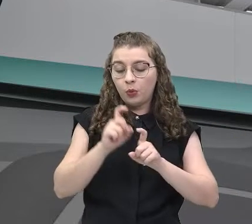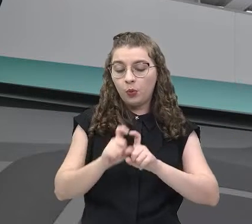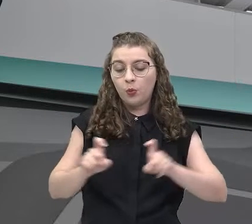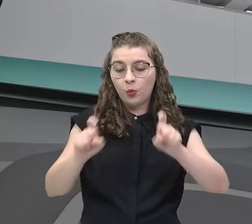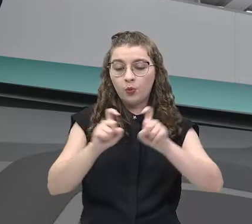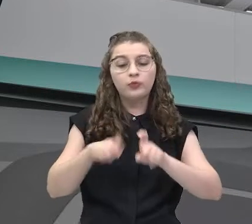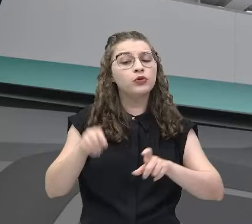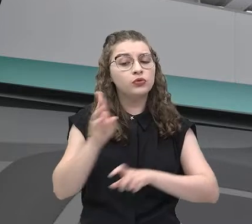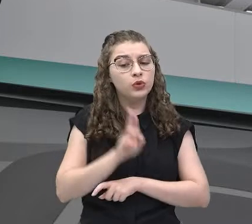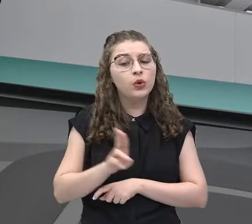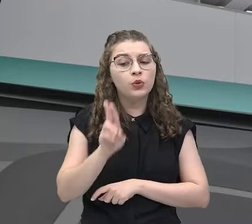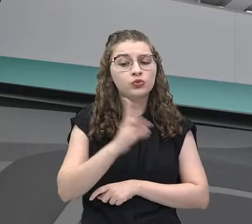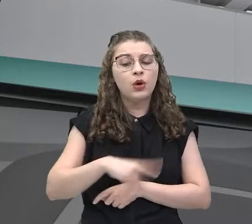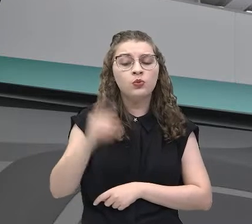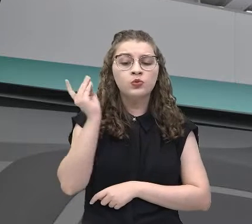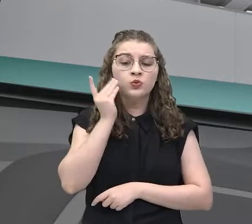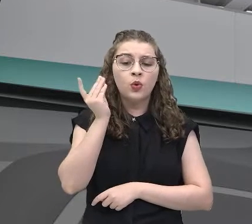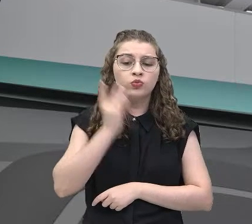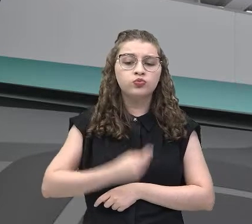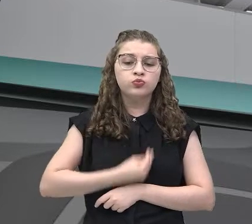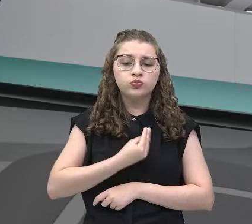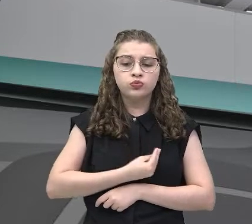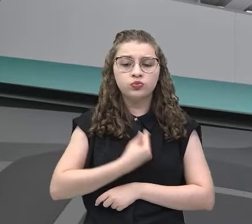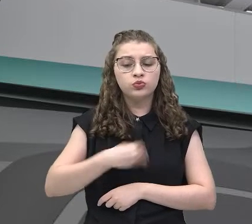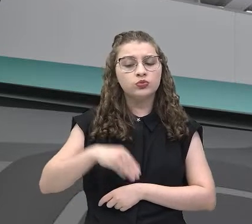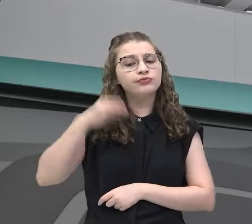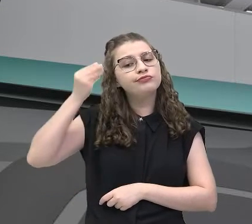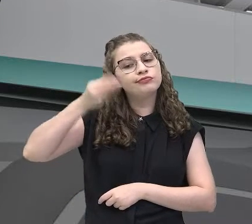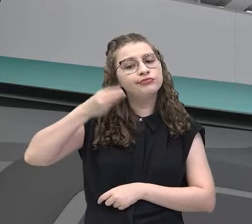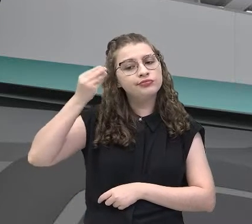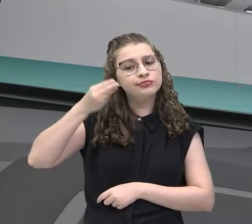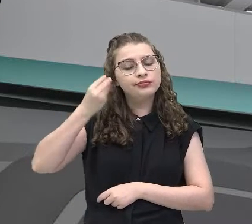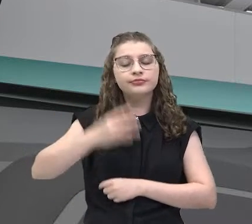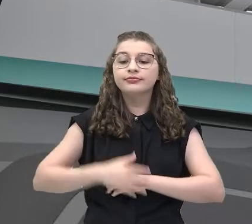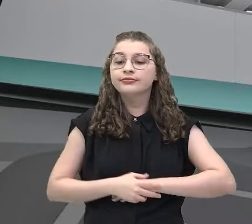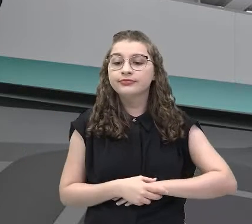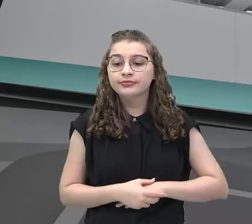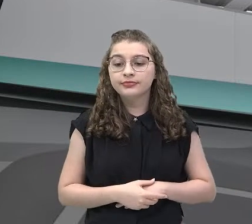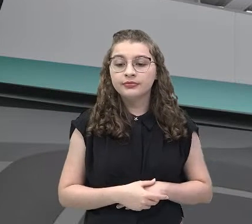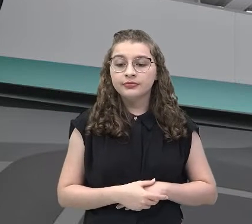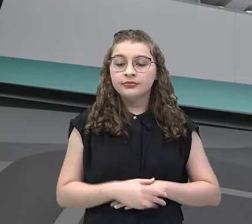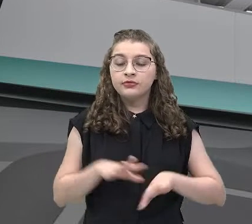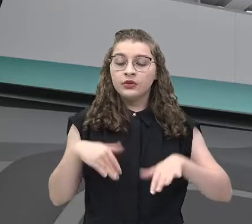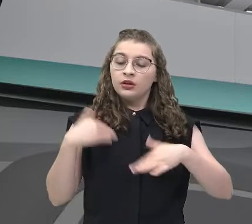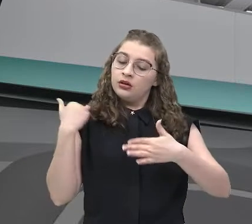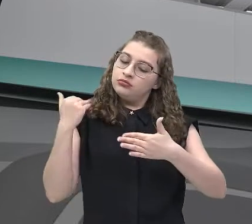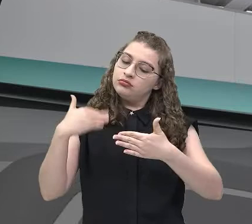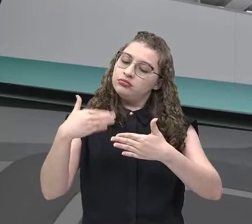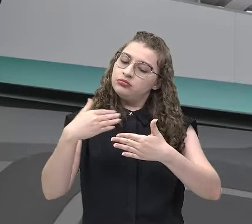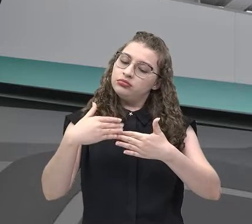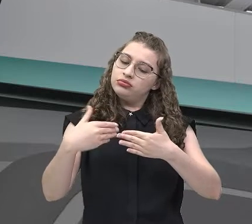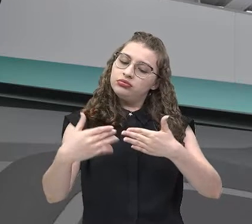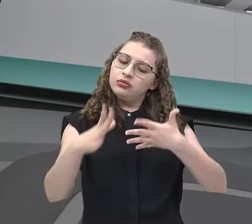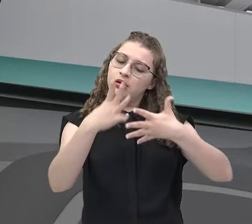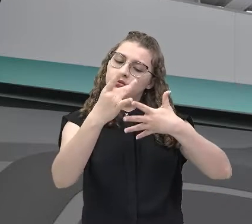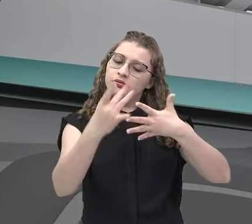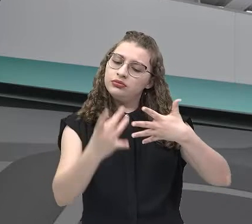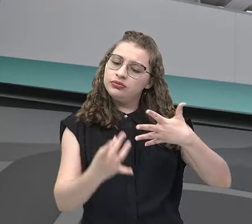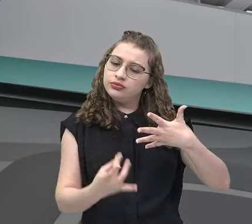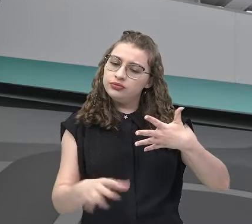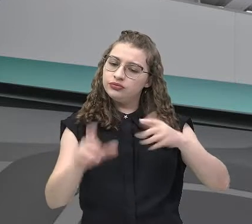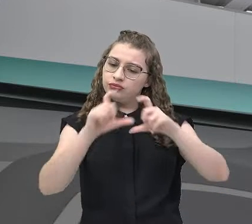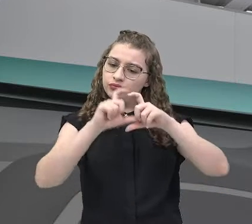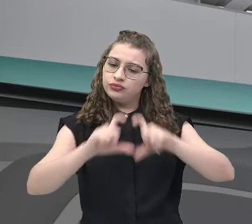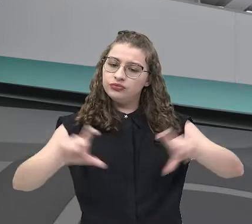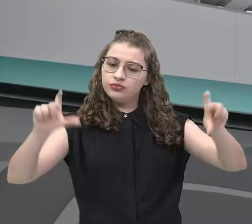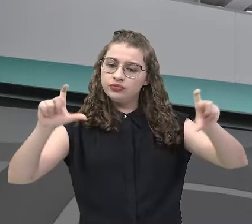dia, ok? Então, sobre isso que ele quer falar. Ele está afirmando isso, então ele vai desenvolver toda aquela ideia no parágrafo